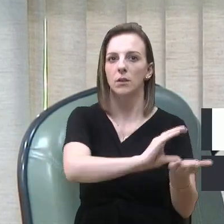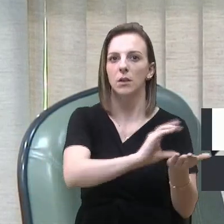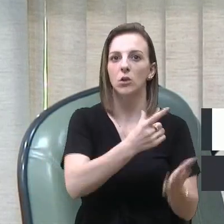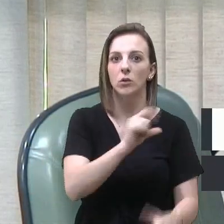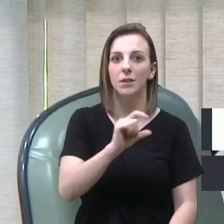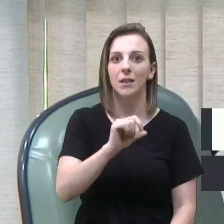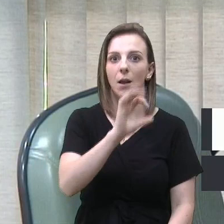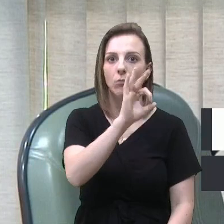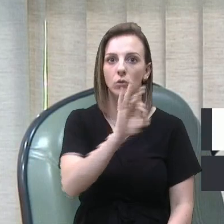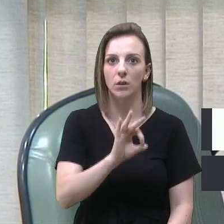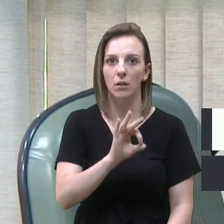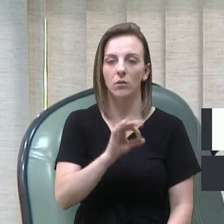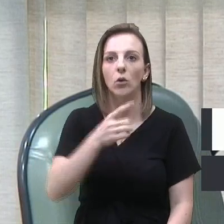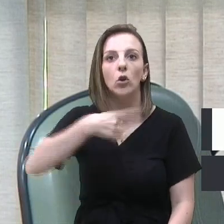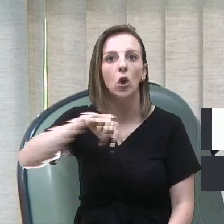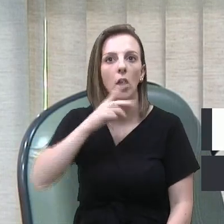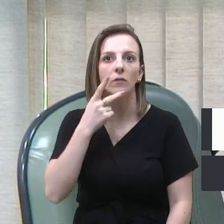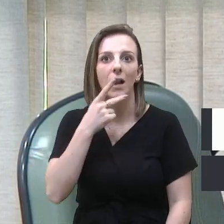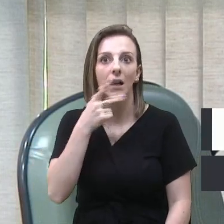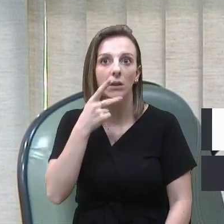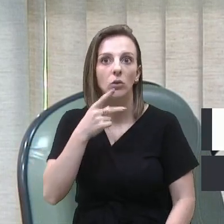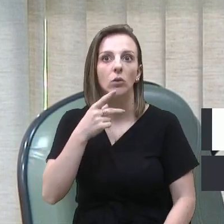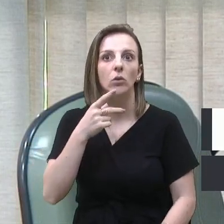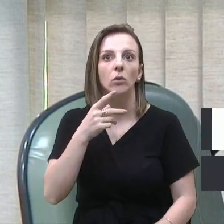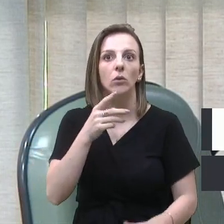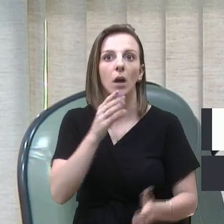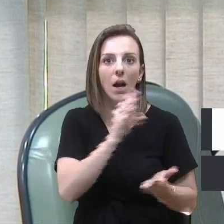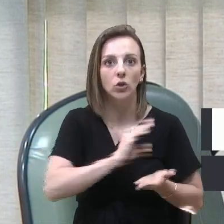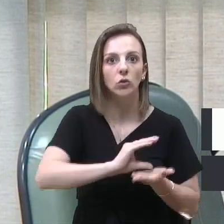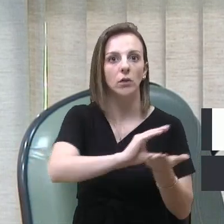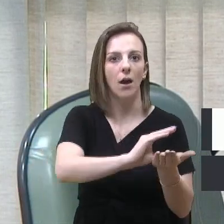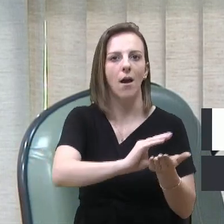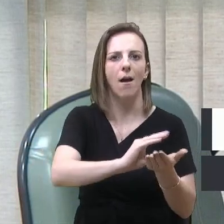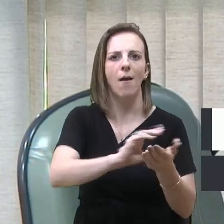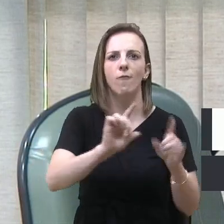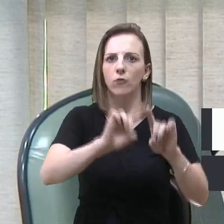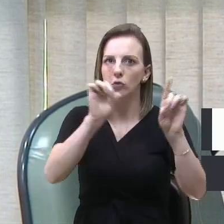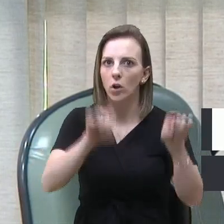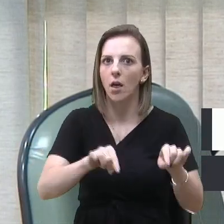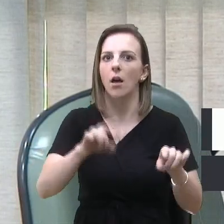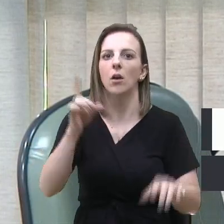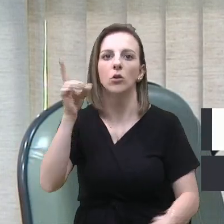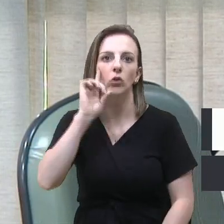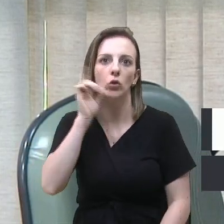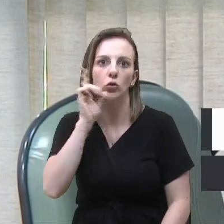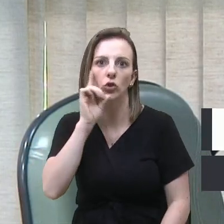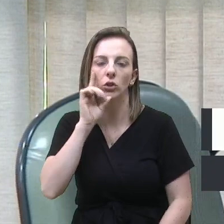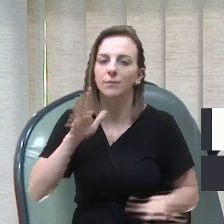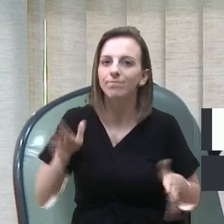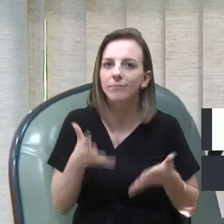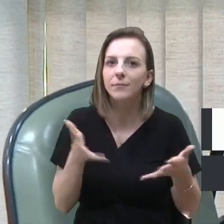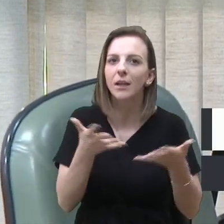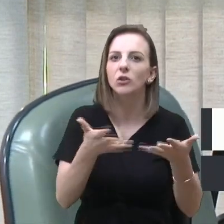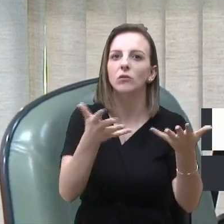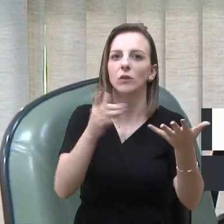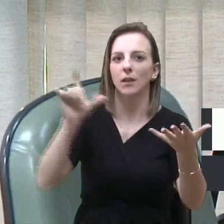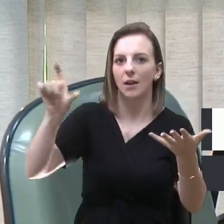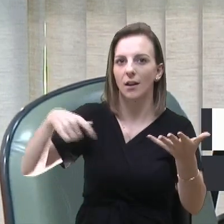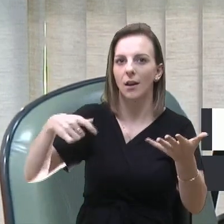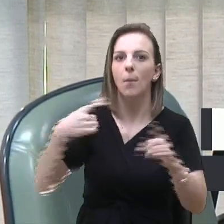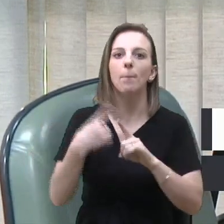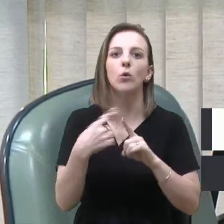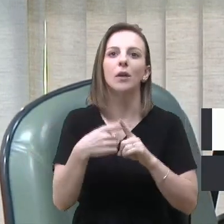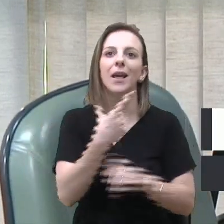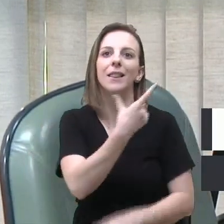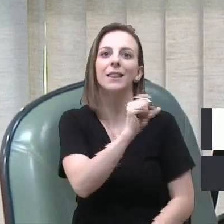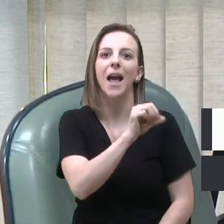dia. Do dia a dia, daquele incentivando o cartão. O porquê dos 10 milhões? Não é a